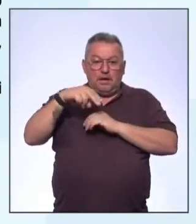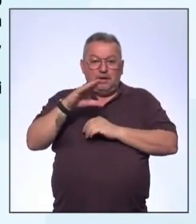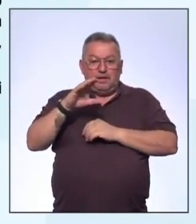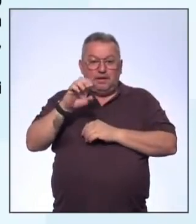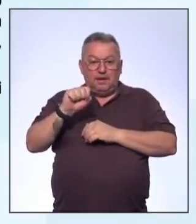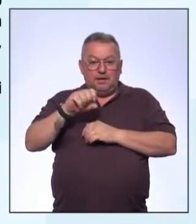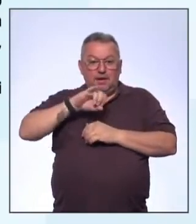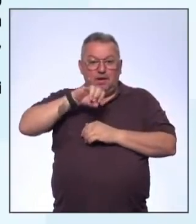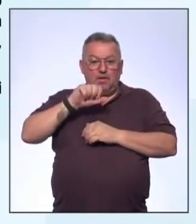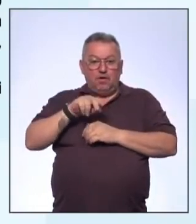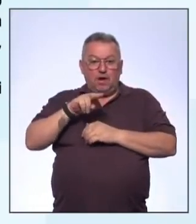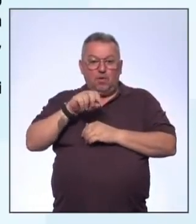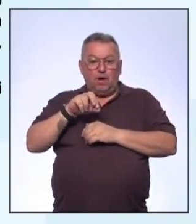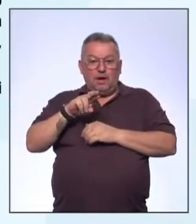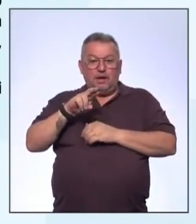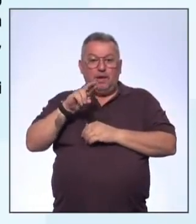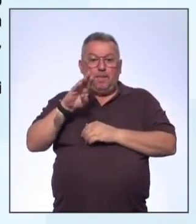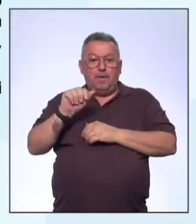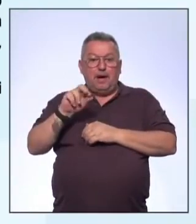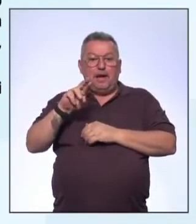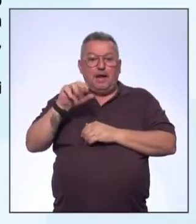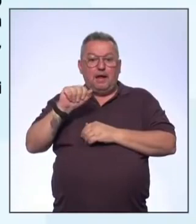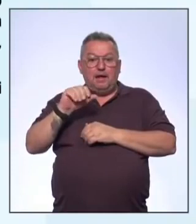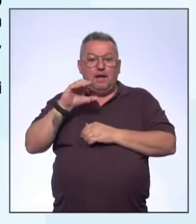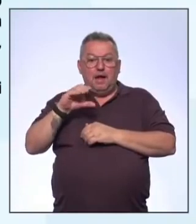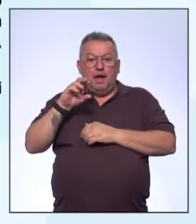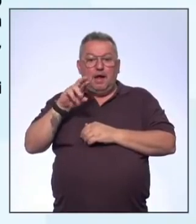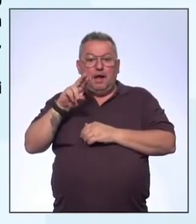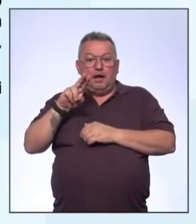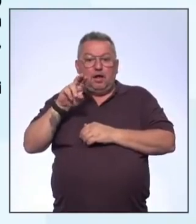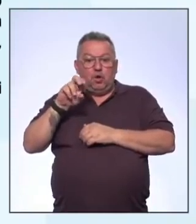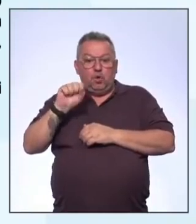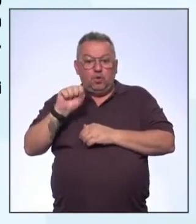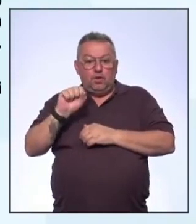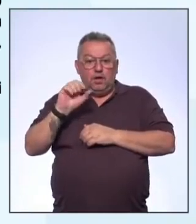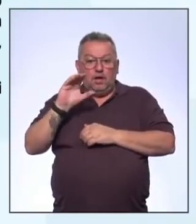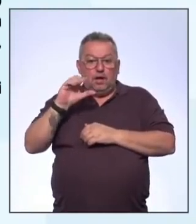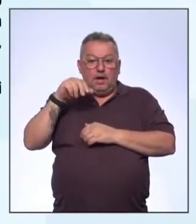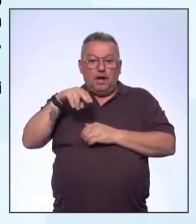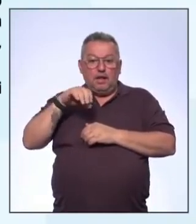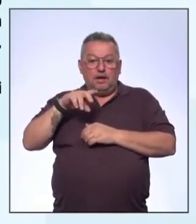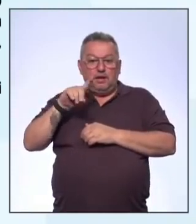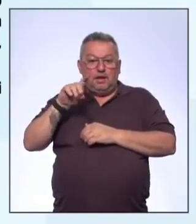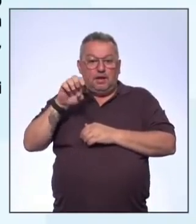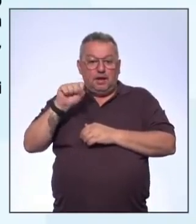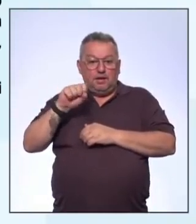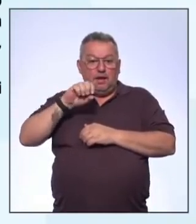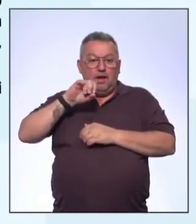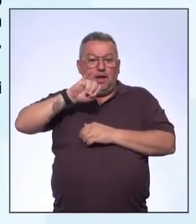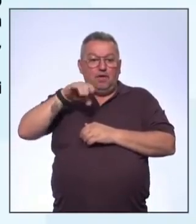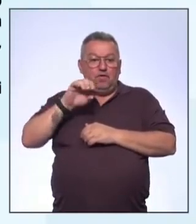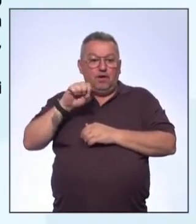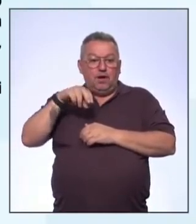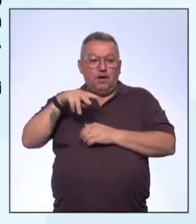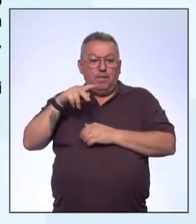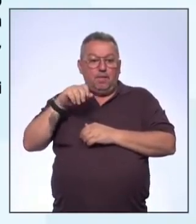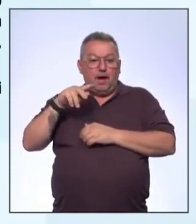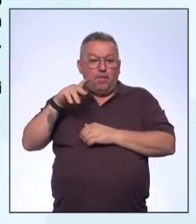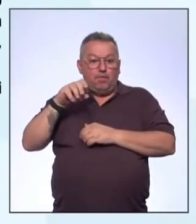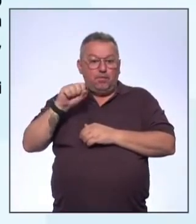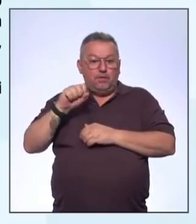Anassés, Jaguaribarás, Acriús, Canindés, Genipapos, Tremembés